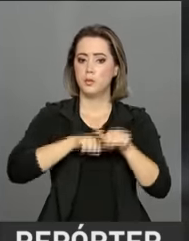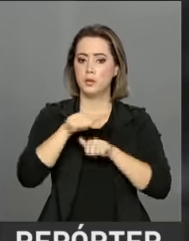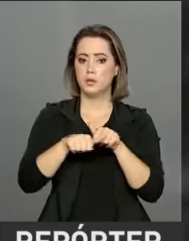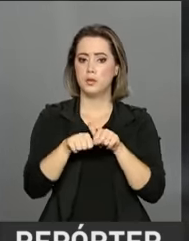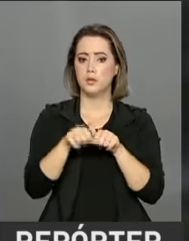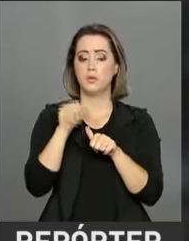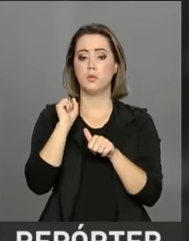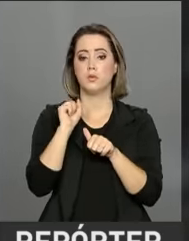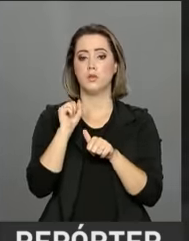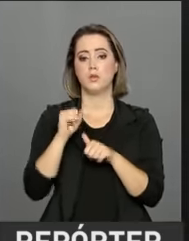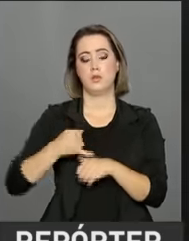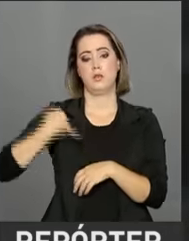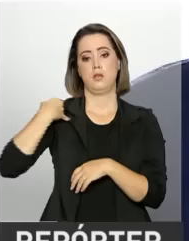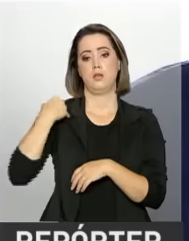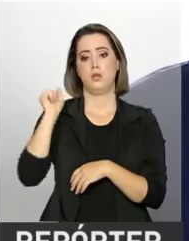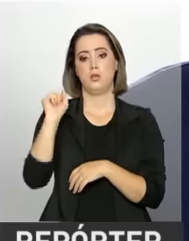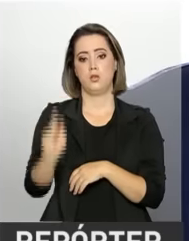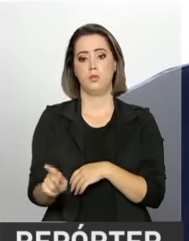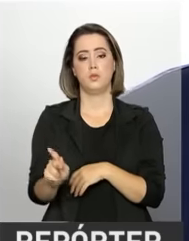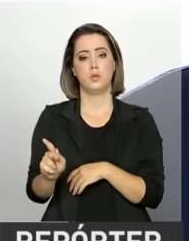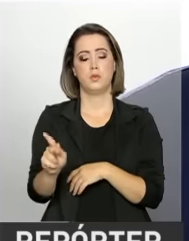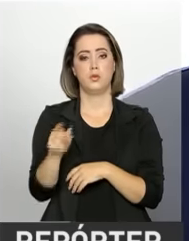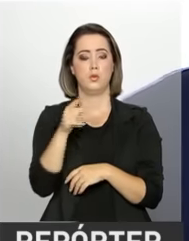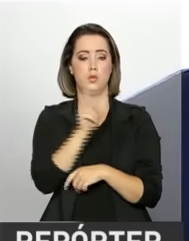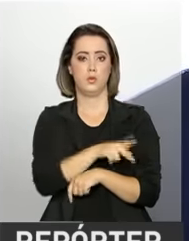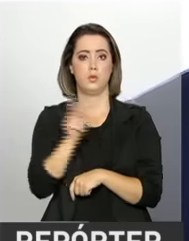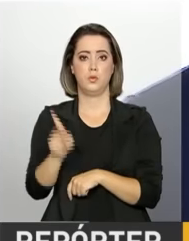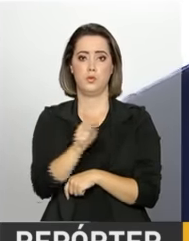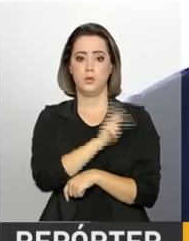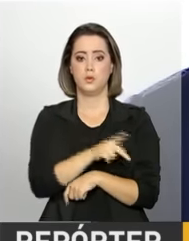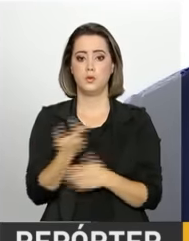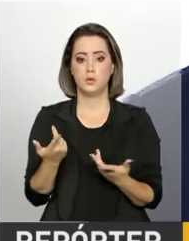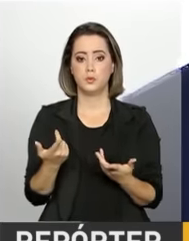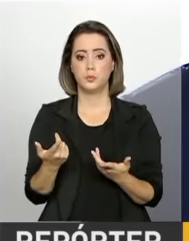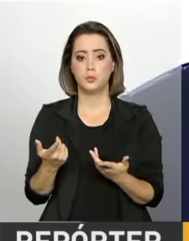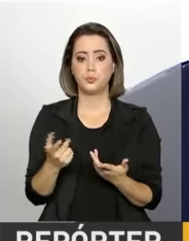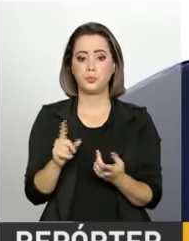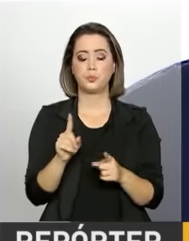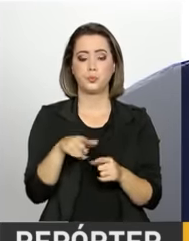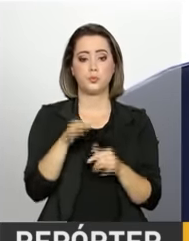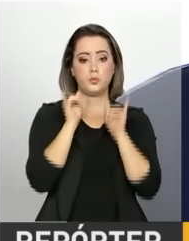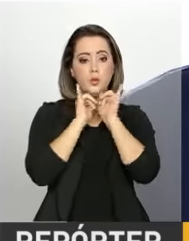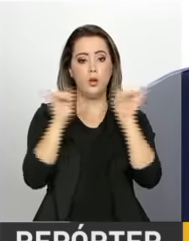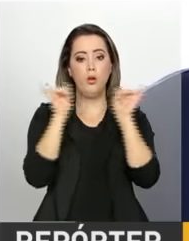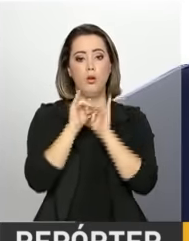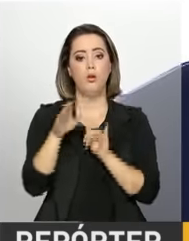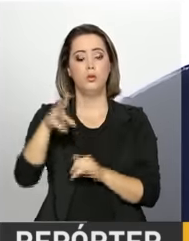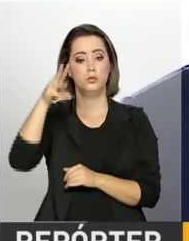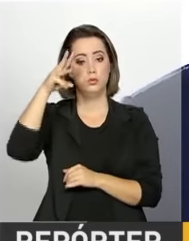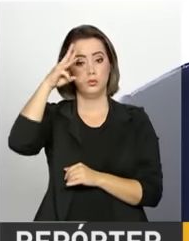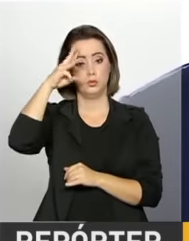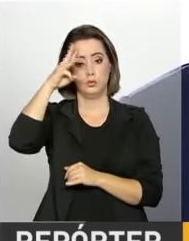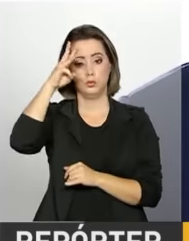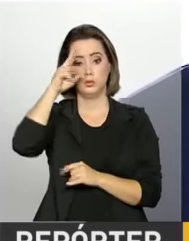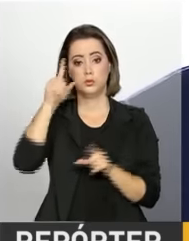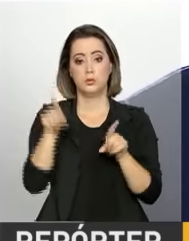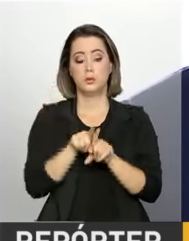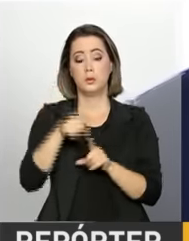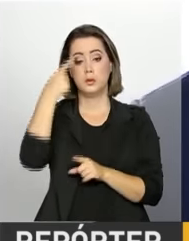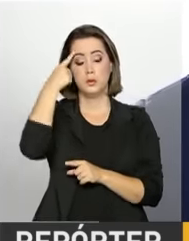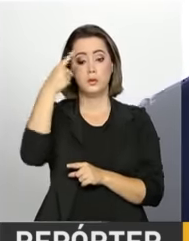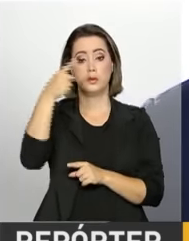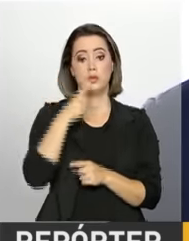de aposentadoria dos professores no anúncio feito na noite de terça o presidente destacou que a ideia é que